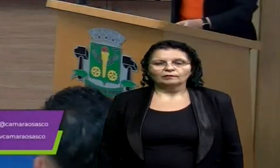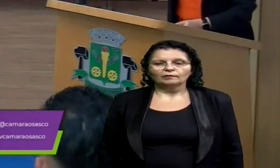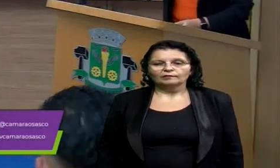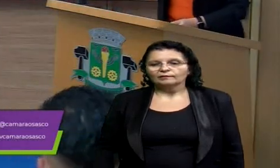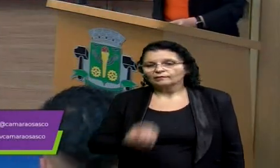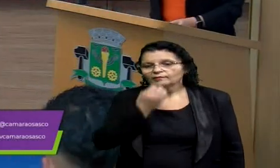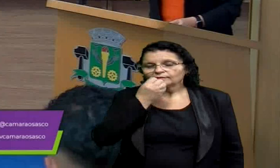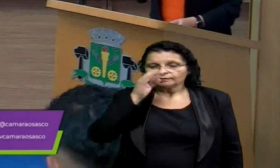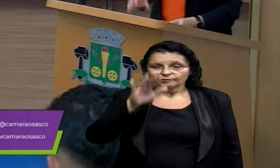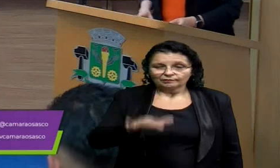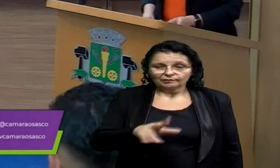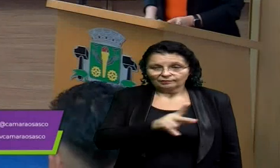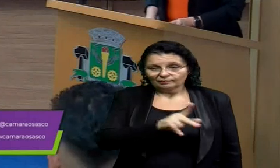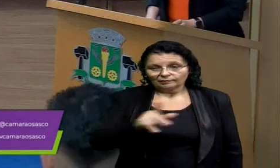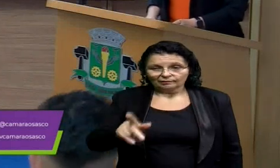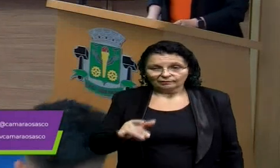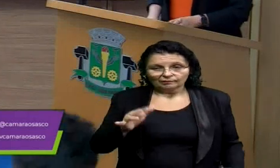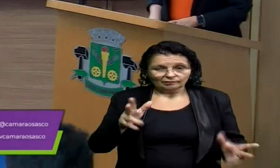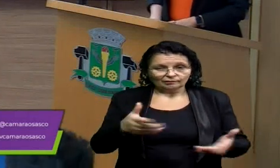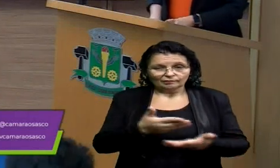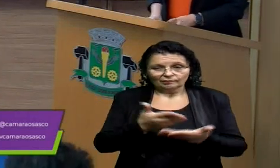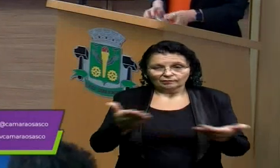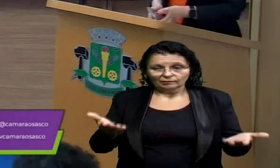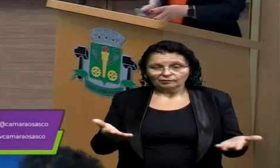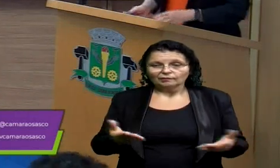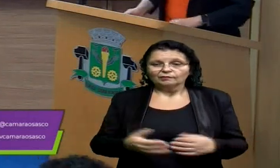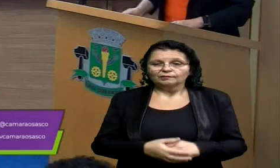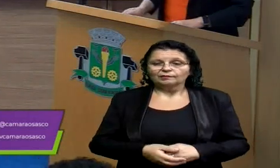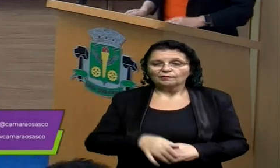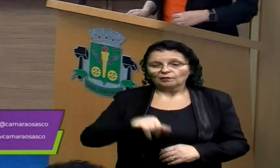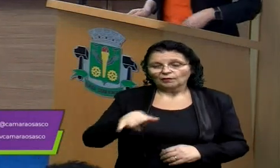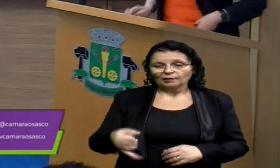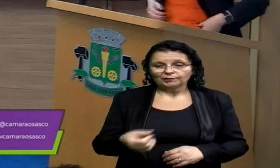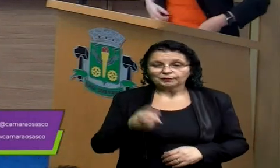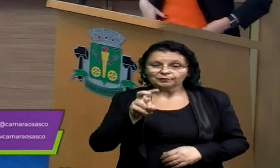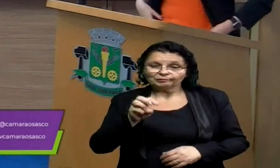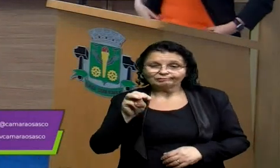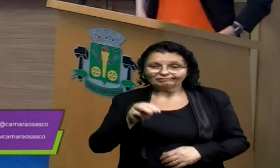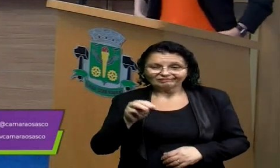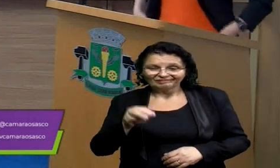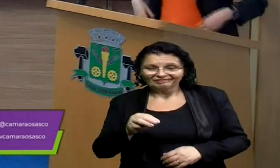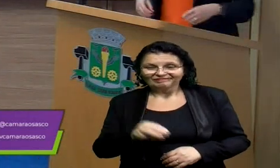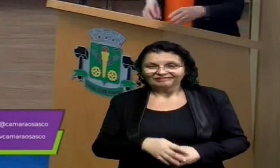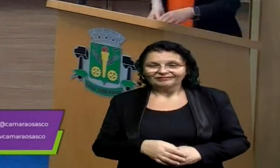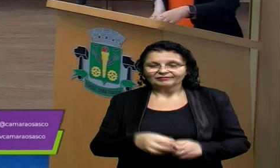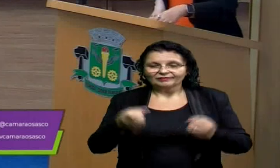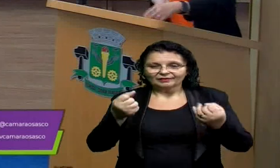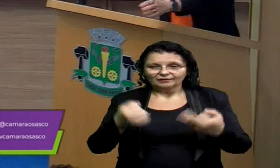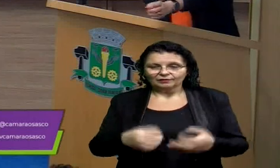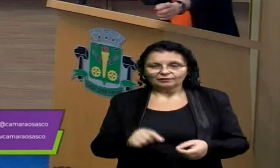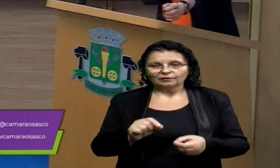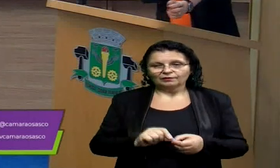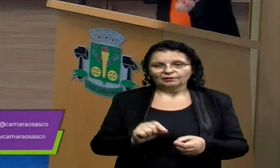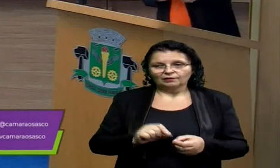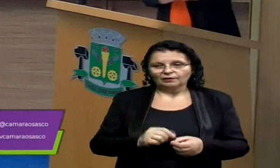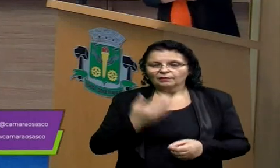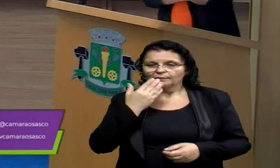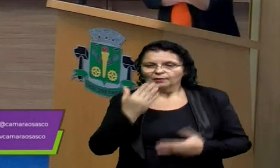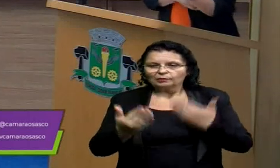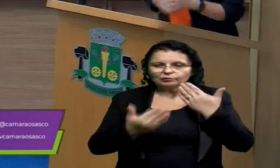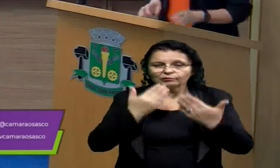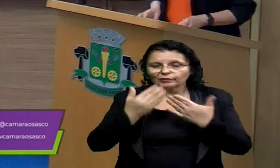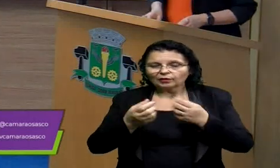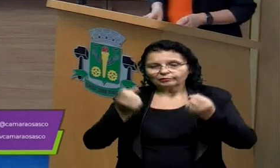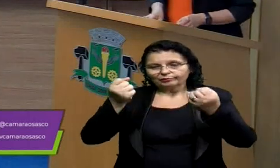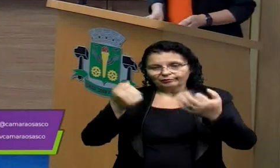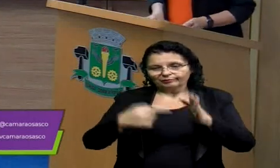Boa tarde senhor presidente Boa tarde a todos bem eu quero aproveitar os meus 5 minutos falar um pouquinho do que nós temos feito algumas solicitações aqui